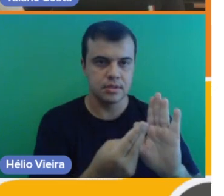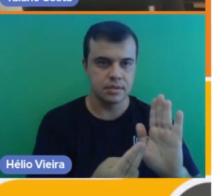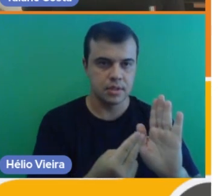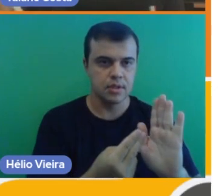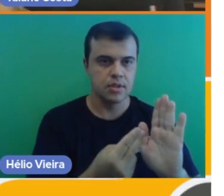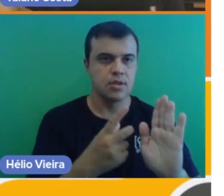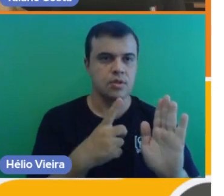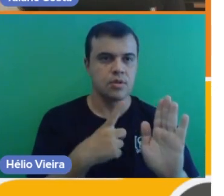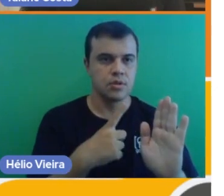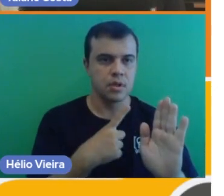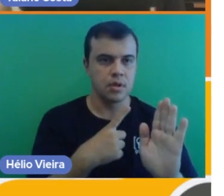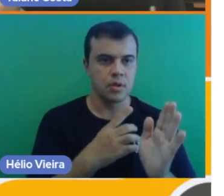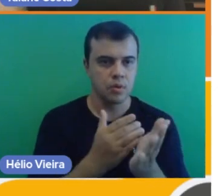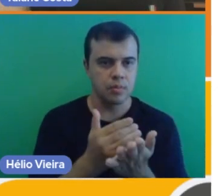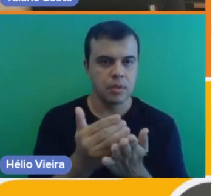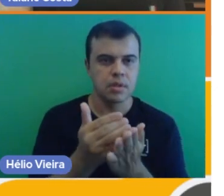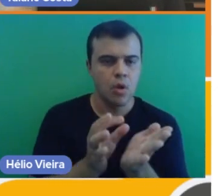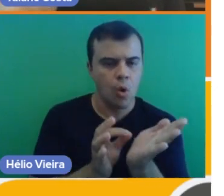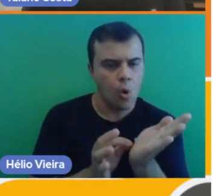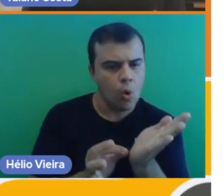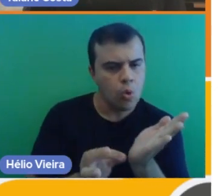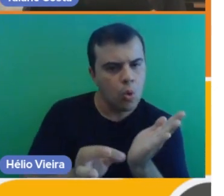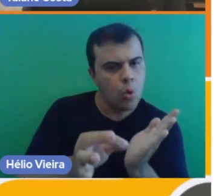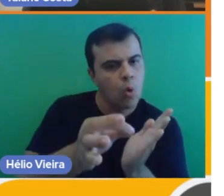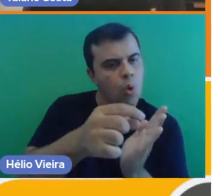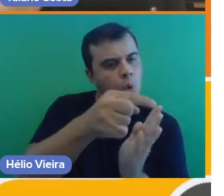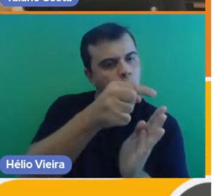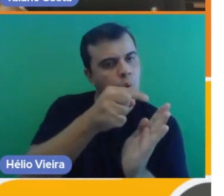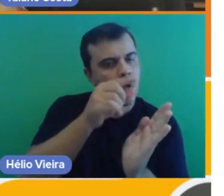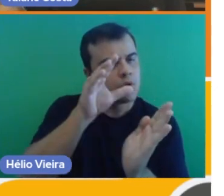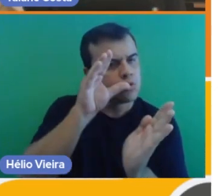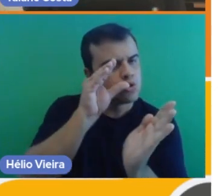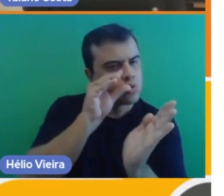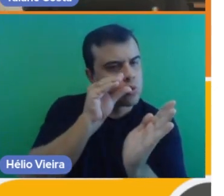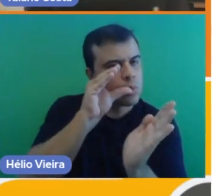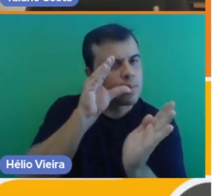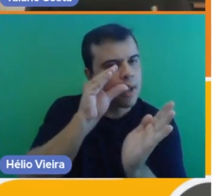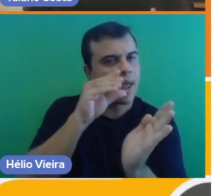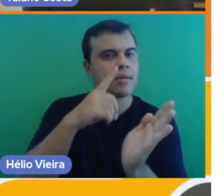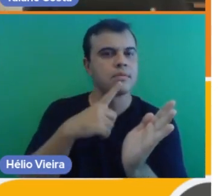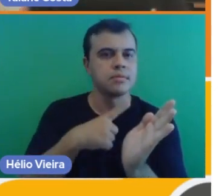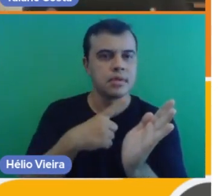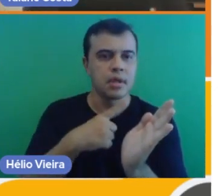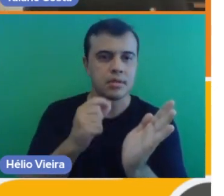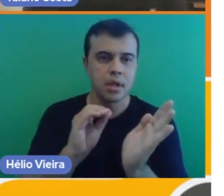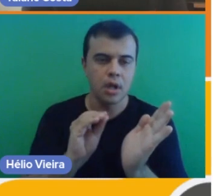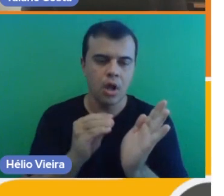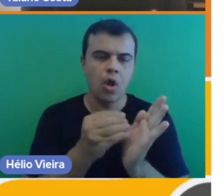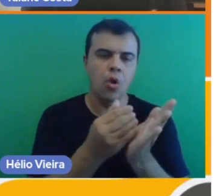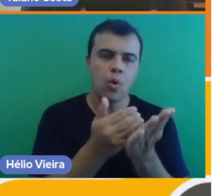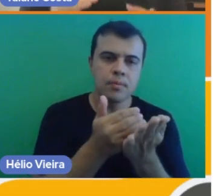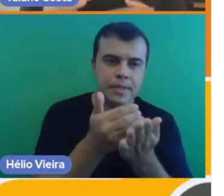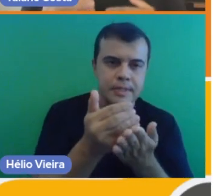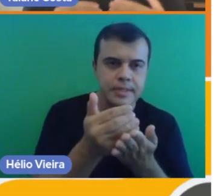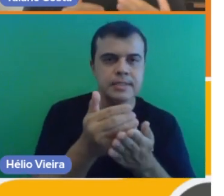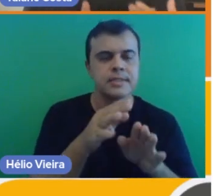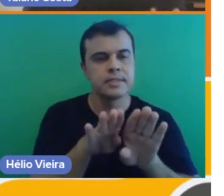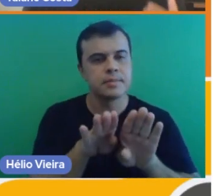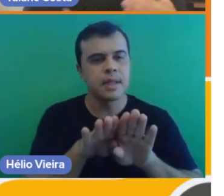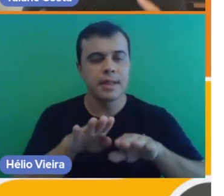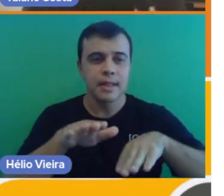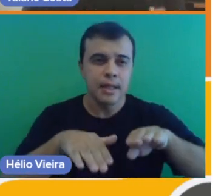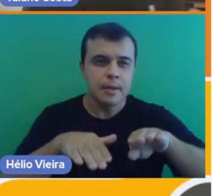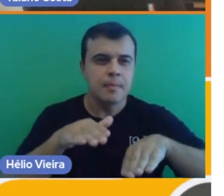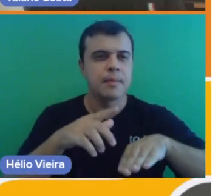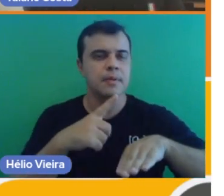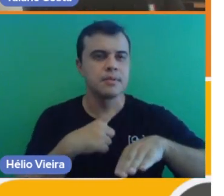Que a gente tem o contorno, o sombreado, né? A gente pode introduzir, isso vai depender